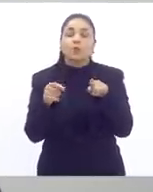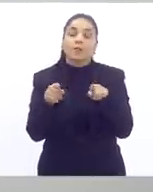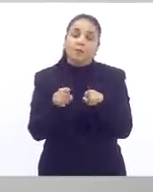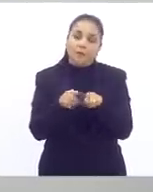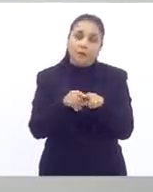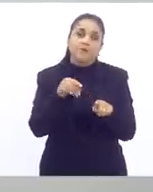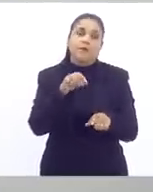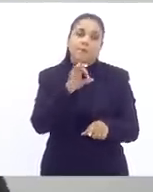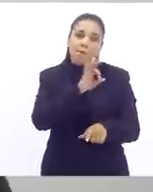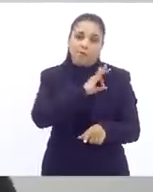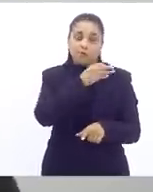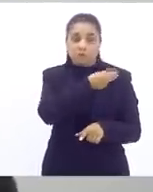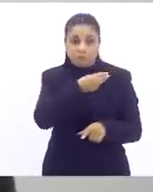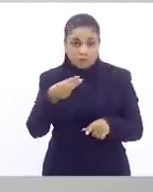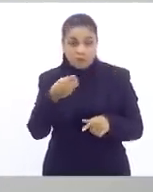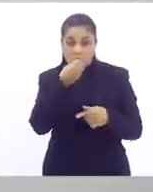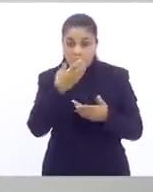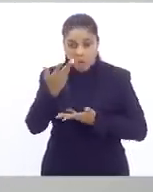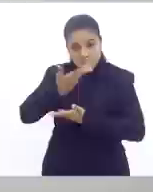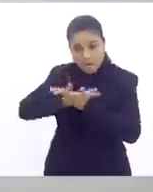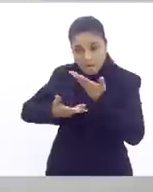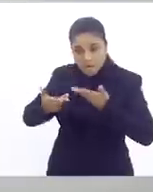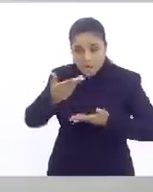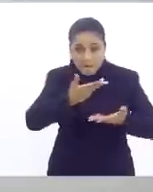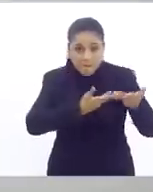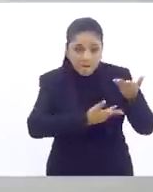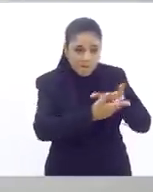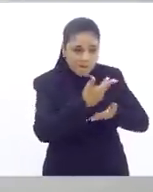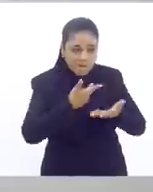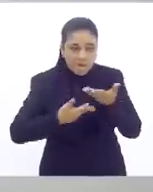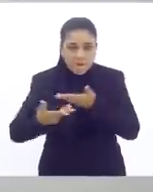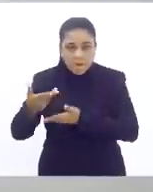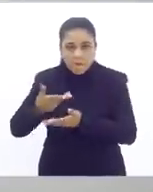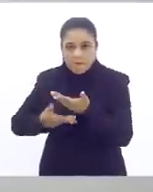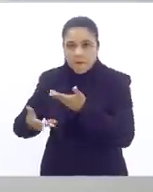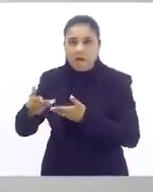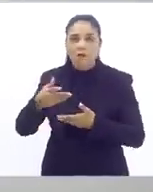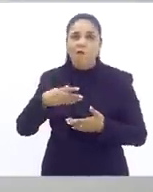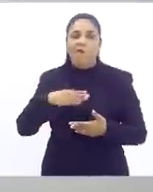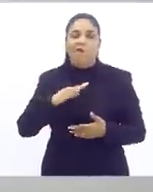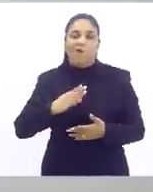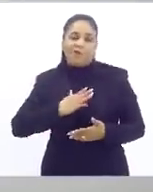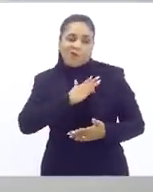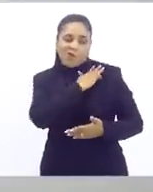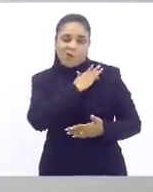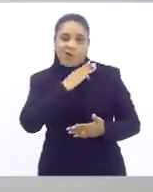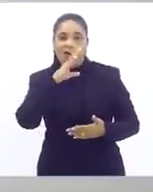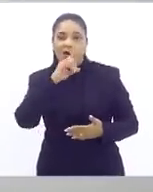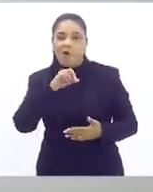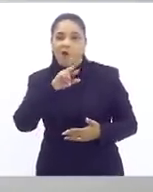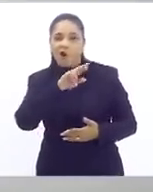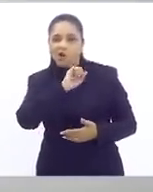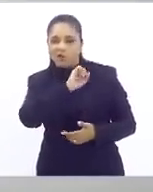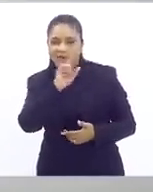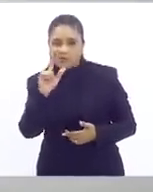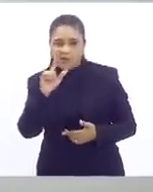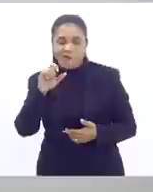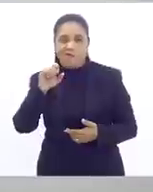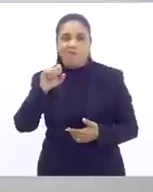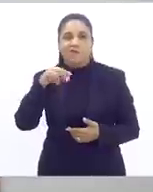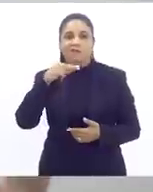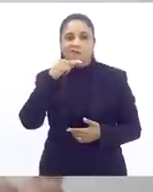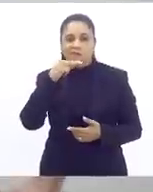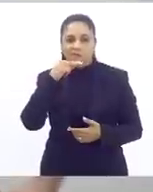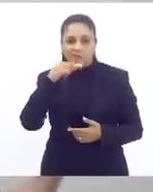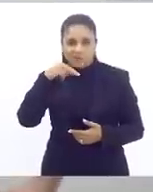essa intercâmbio que a gente está tratando com o Coronel sardinha Coronel Neto Sem dúvida também além